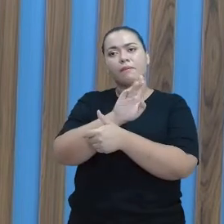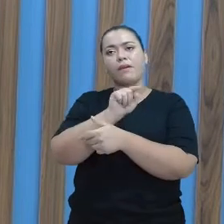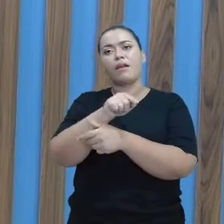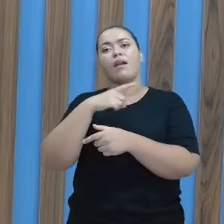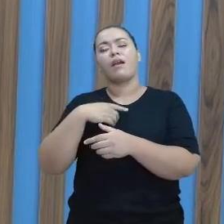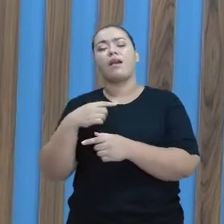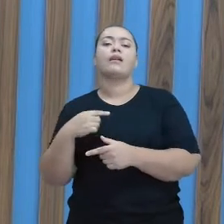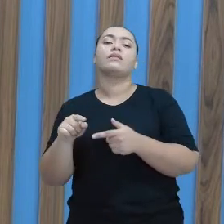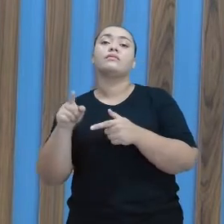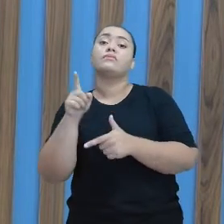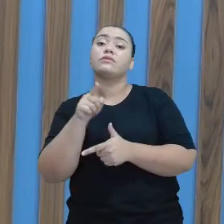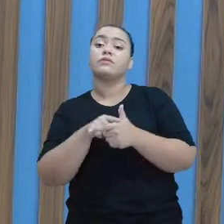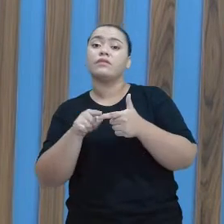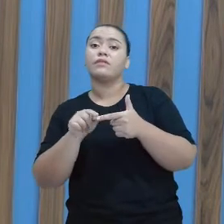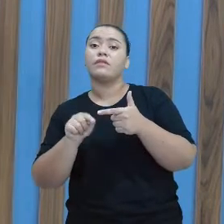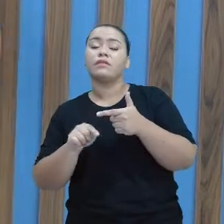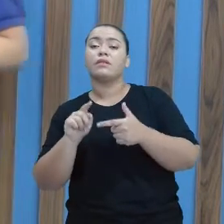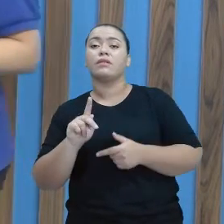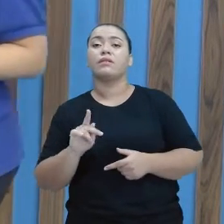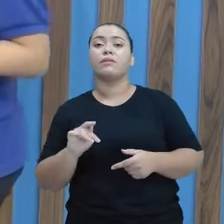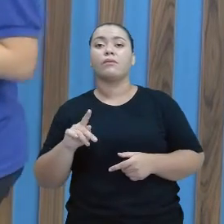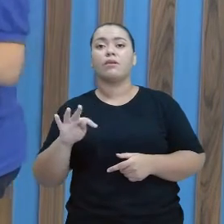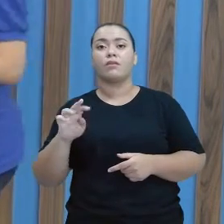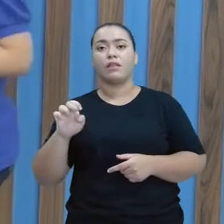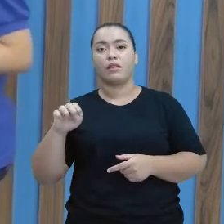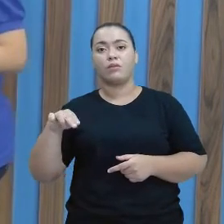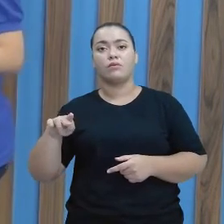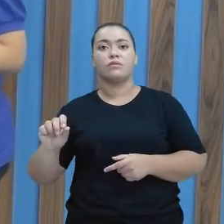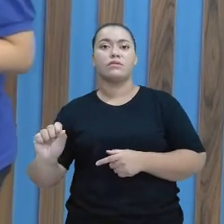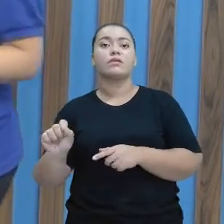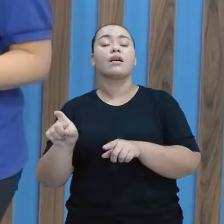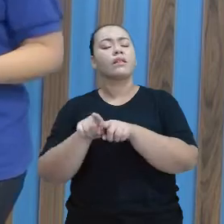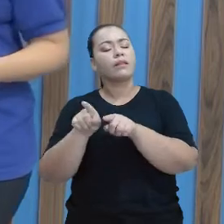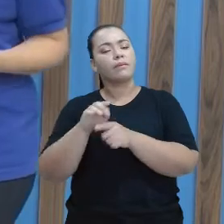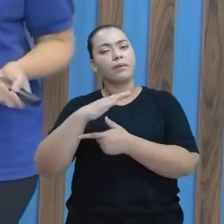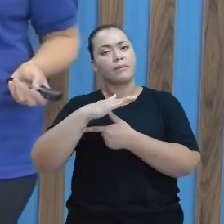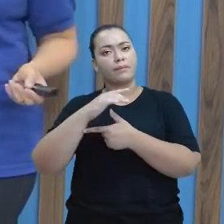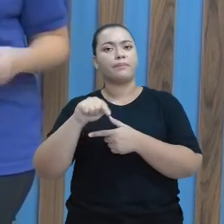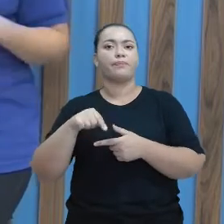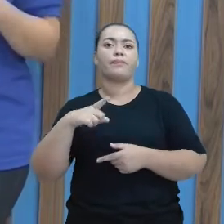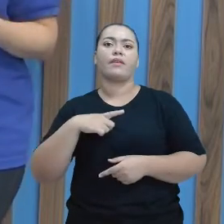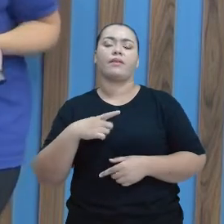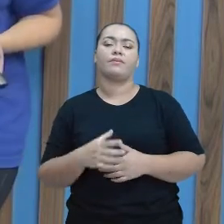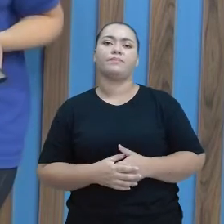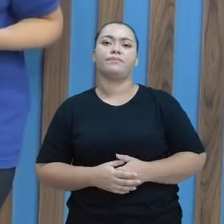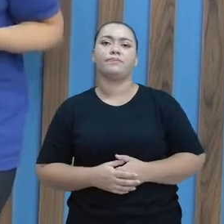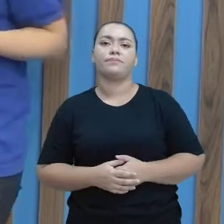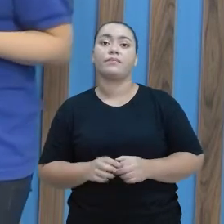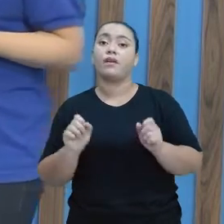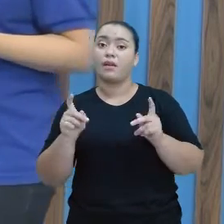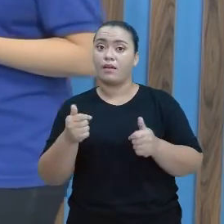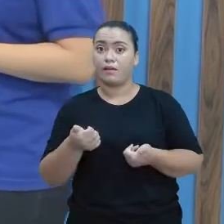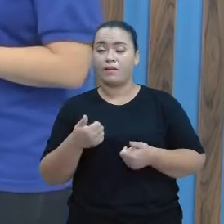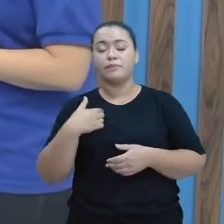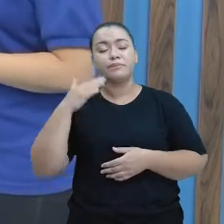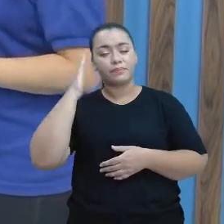pela hipotenusa, que é o A. Então, a gente confeccionou a razão B sobre A, beleza? Vamos seguindo aqui a